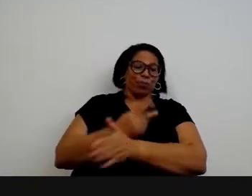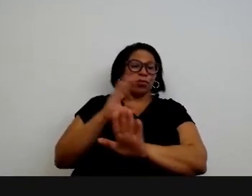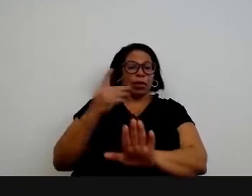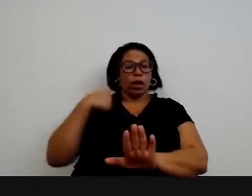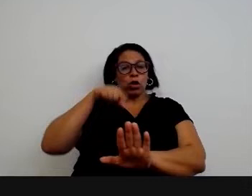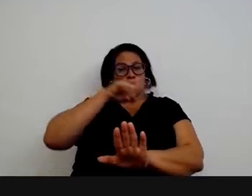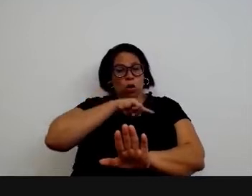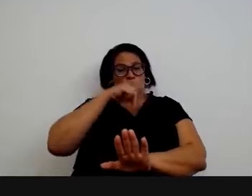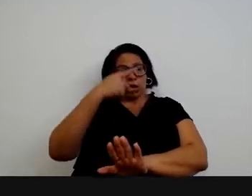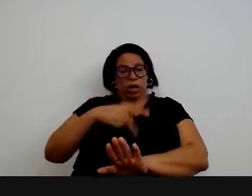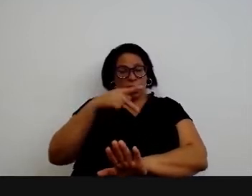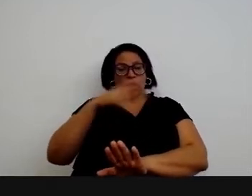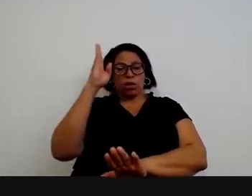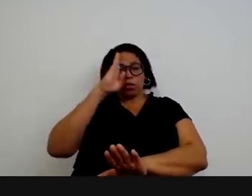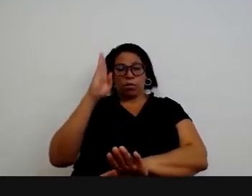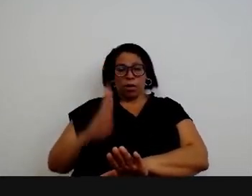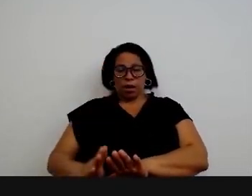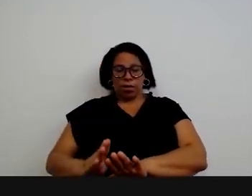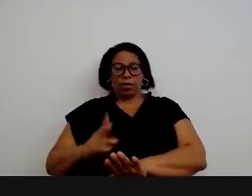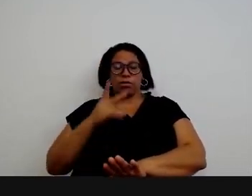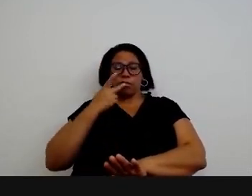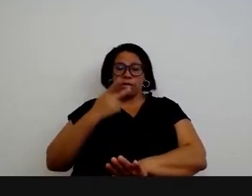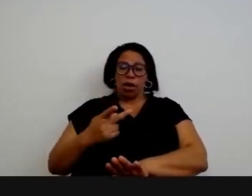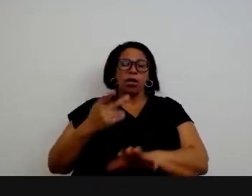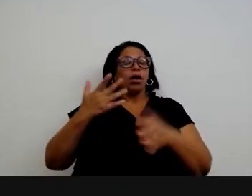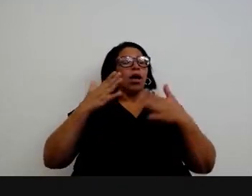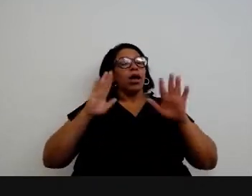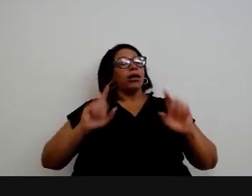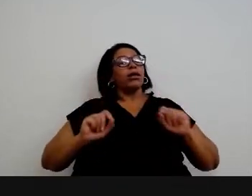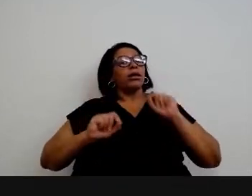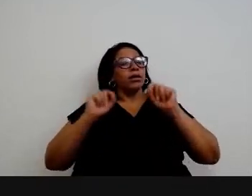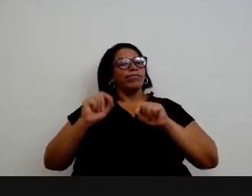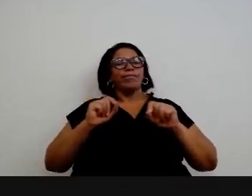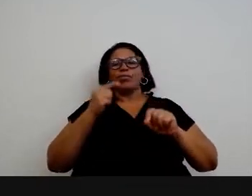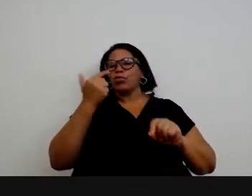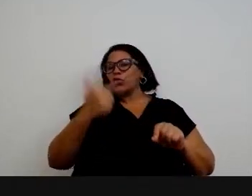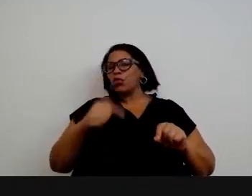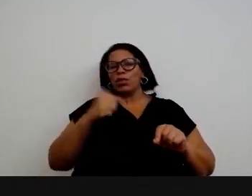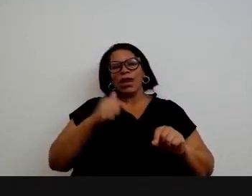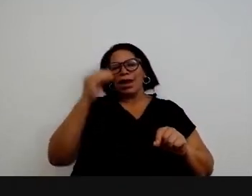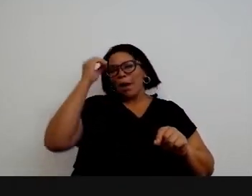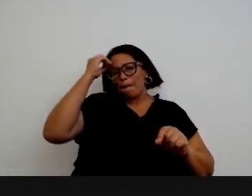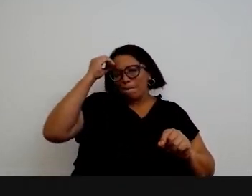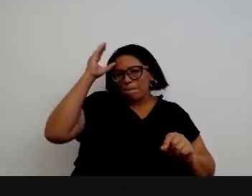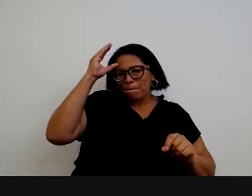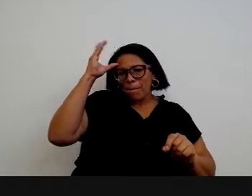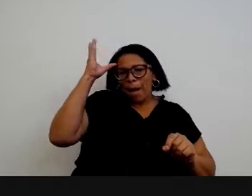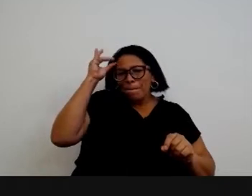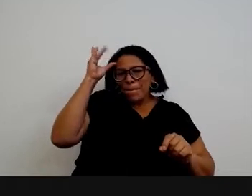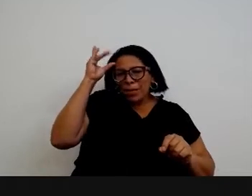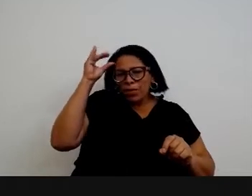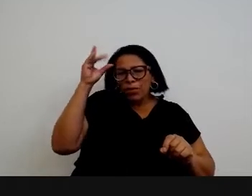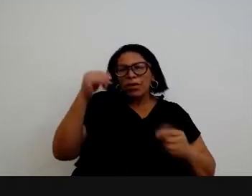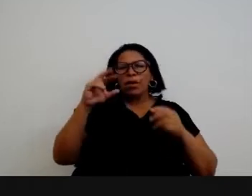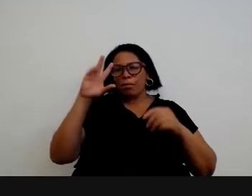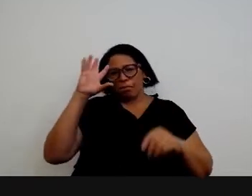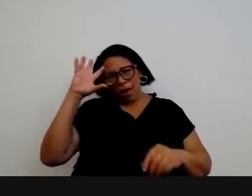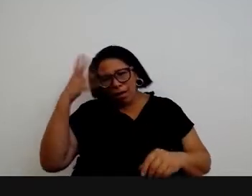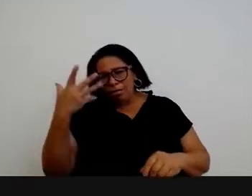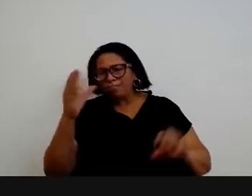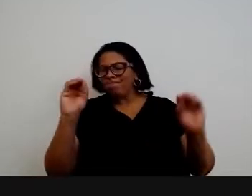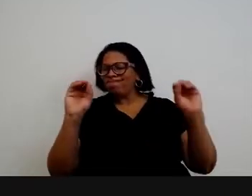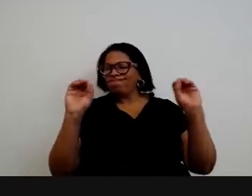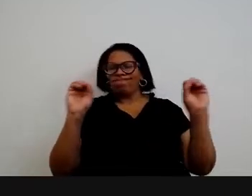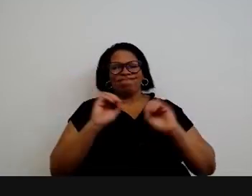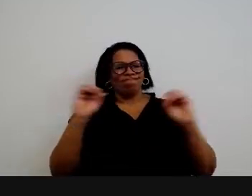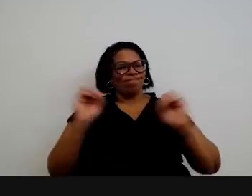que nós, no Brasil, infelizmente, isso eu falo com a mais absoluta tranquilidade, não temos maturidade para fazer. Não temos maturidade para fazer. E